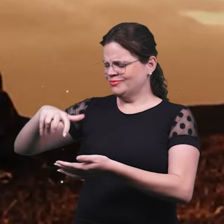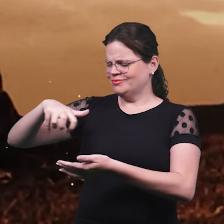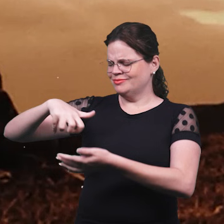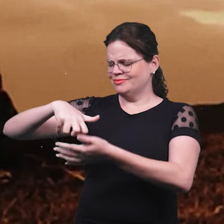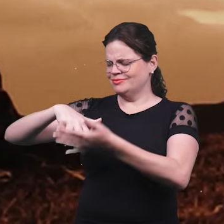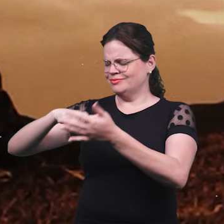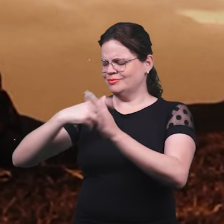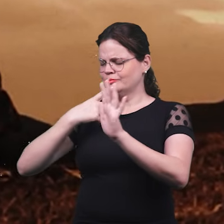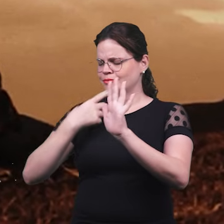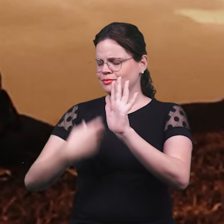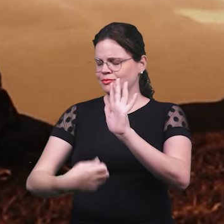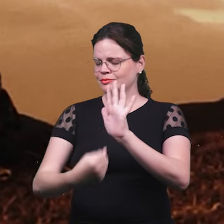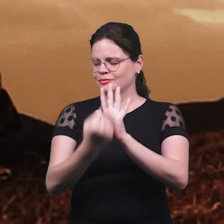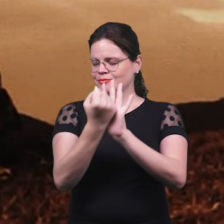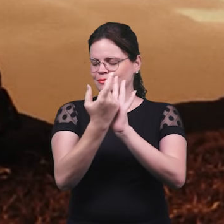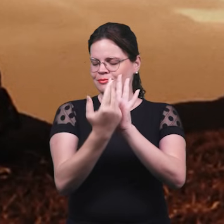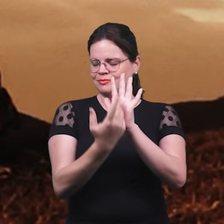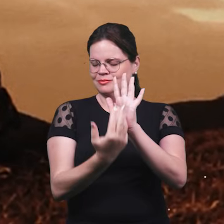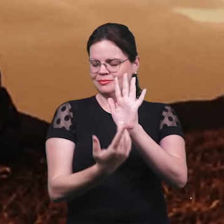para clamar.